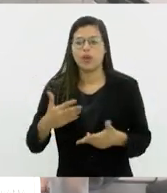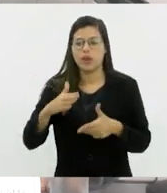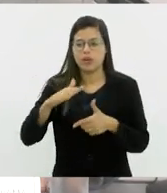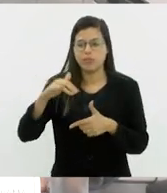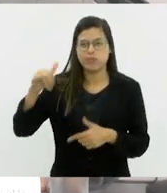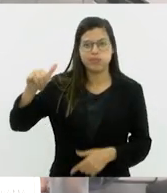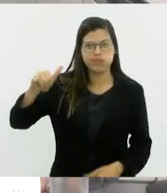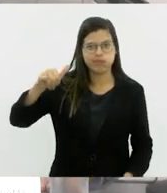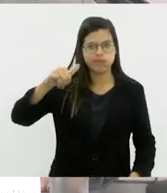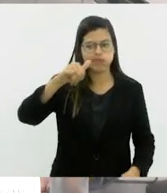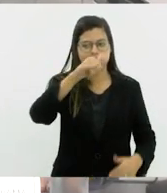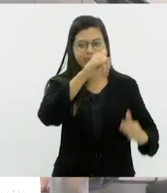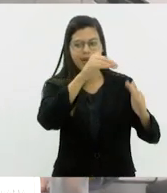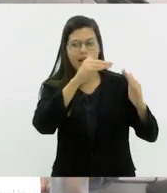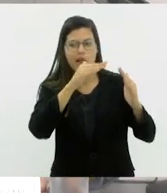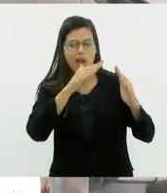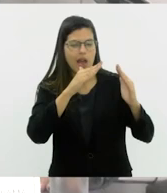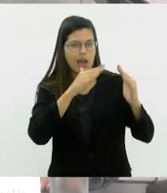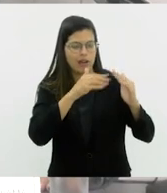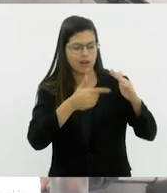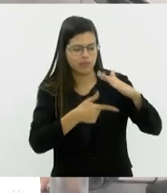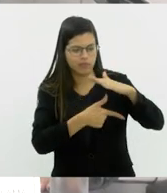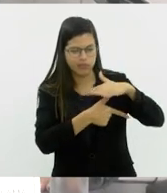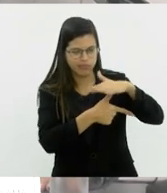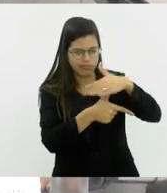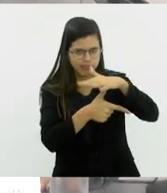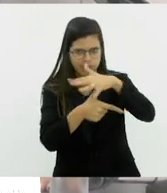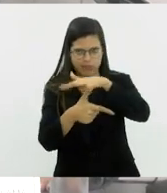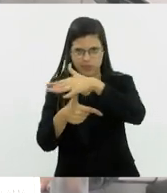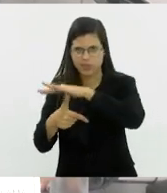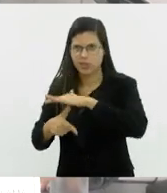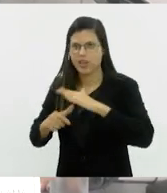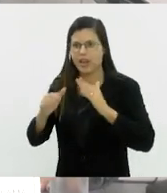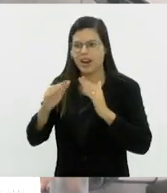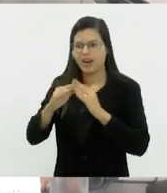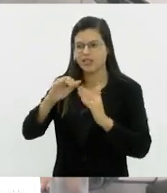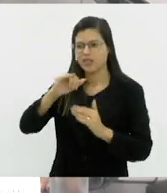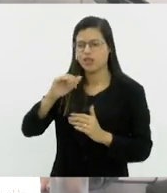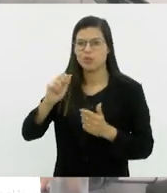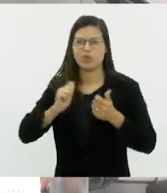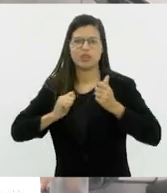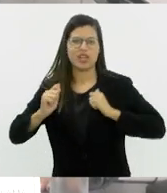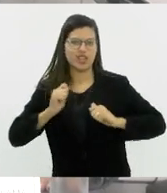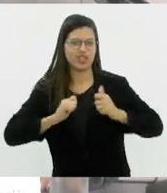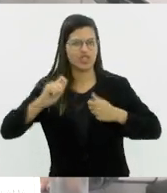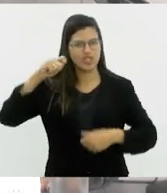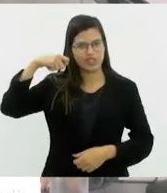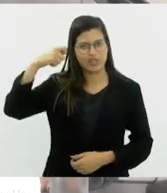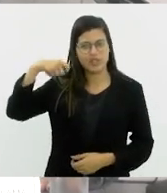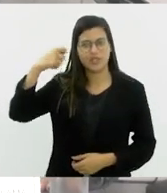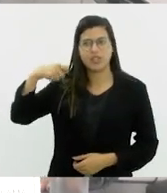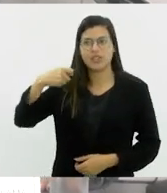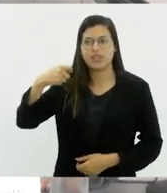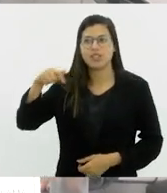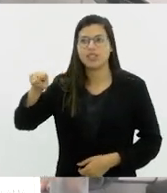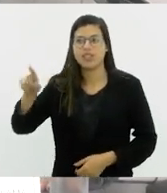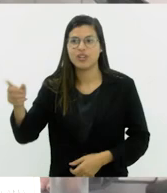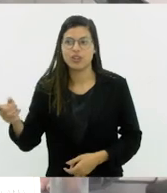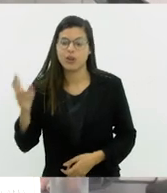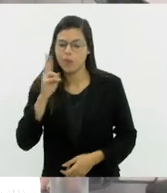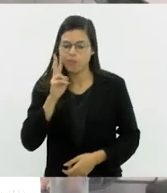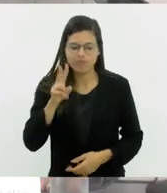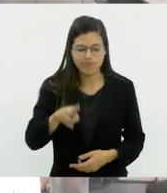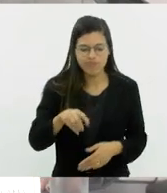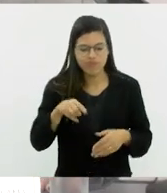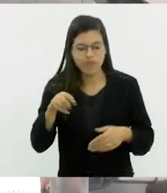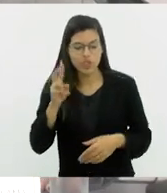Juá, dos bacanas lá, do Luciano Huck e tal, a 100 metros de altura, e dizendo, olha, venham voar comigo aqui, eu vou